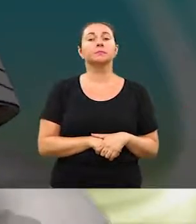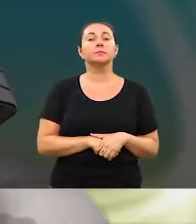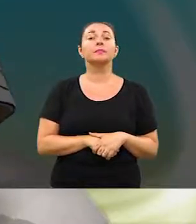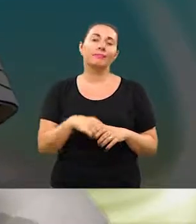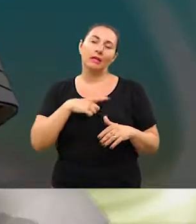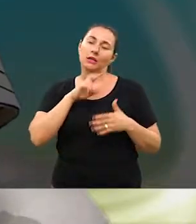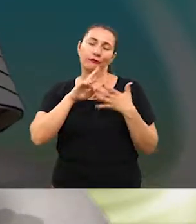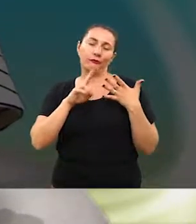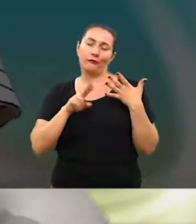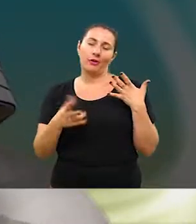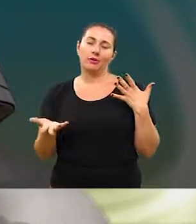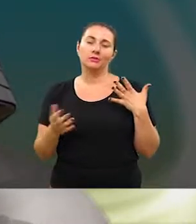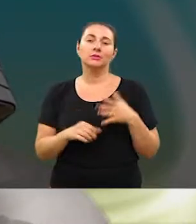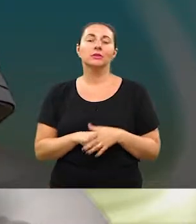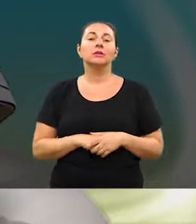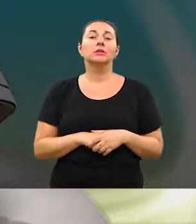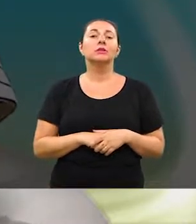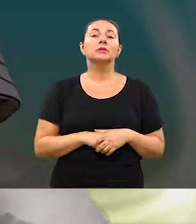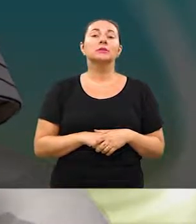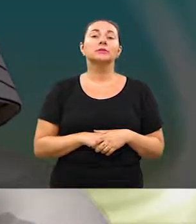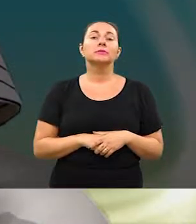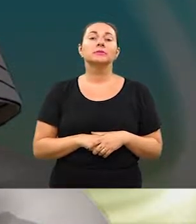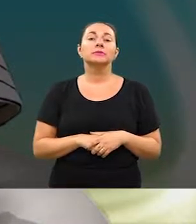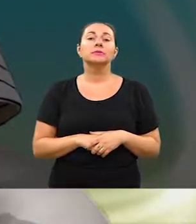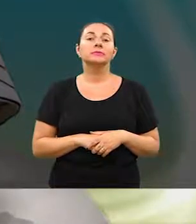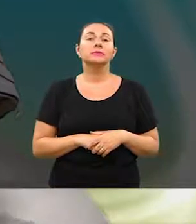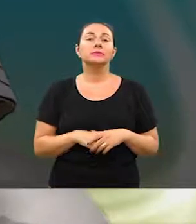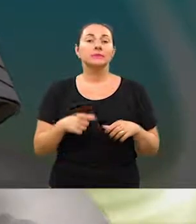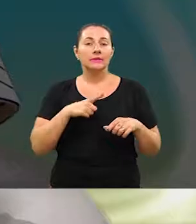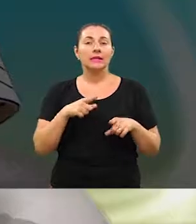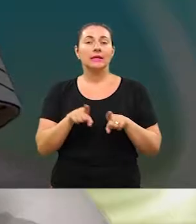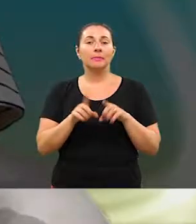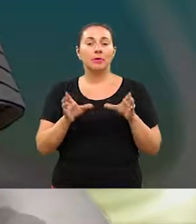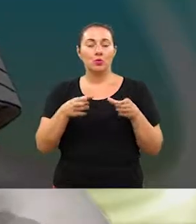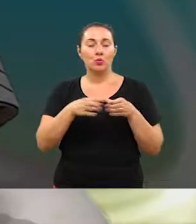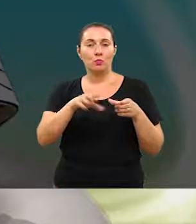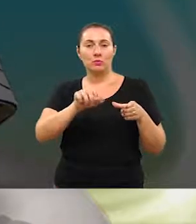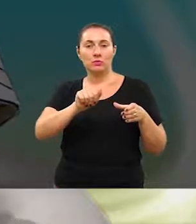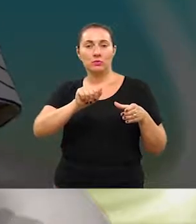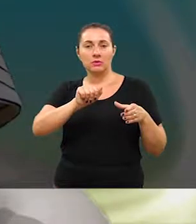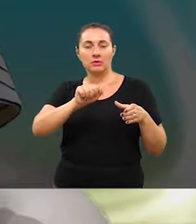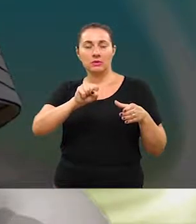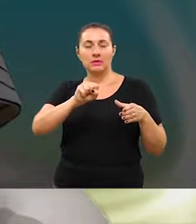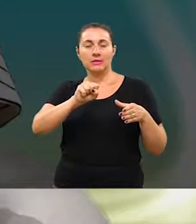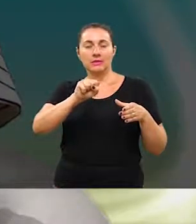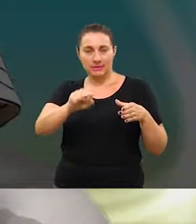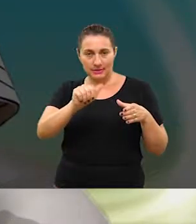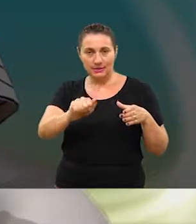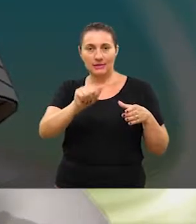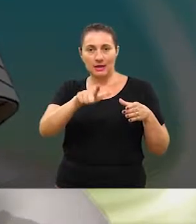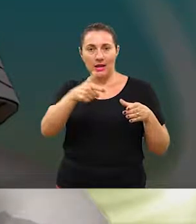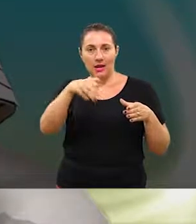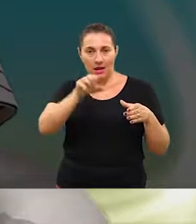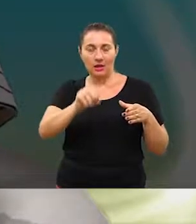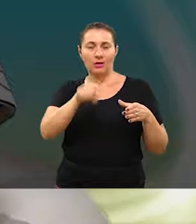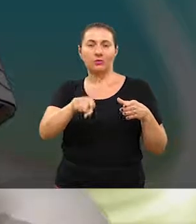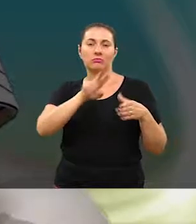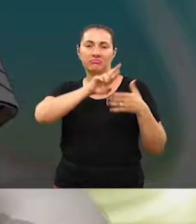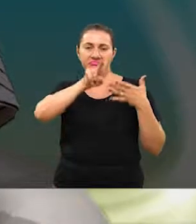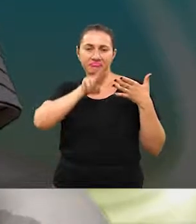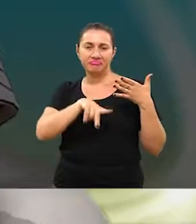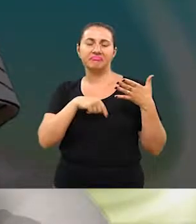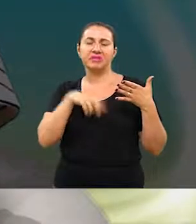Isso aí. Então, tem várias, diversas. E a gente tem também turmas de dança de salão, que nós passamos... Mas